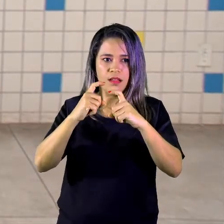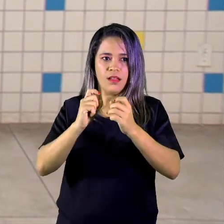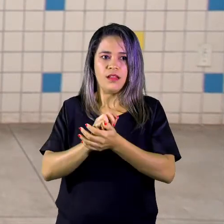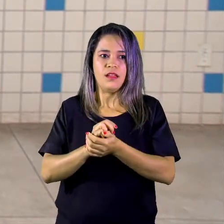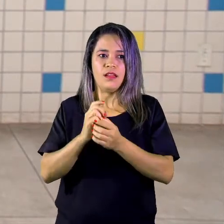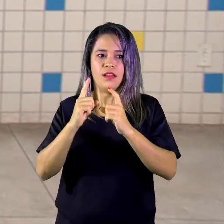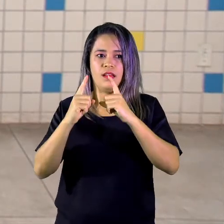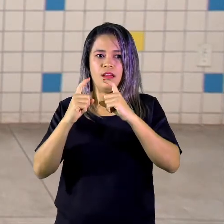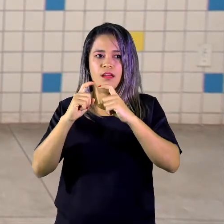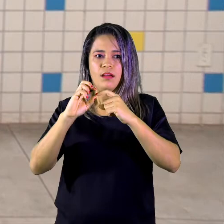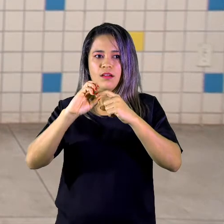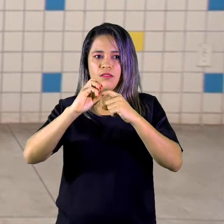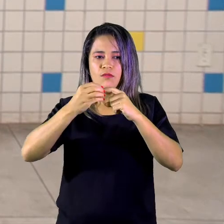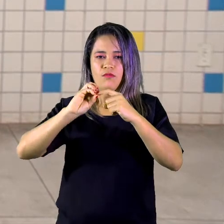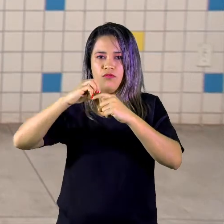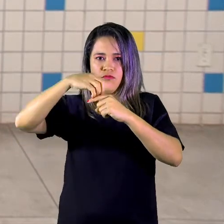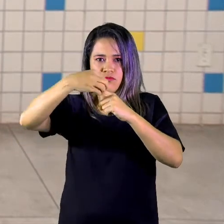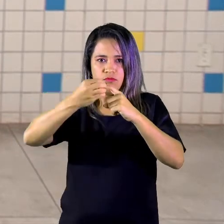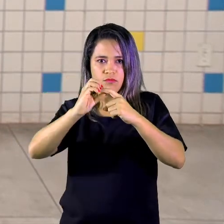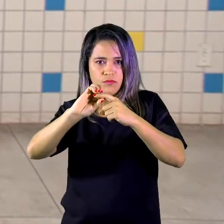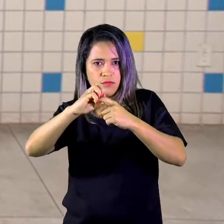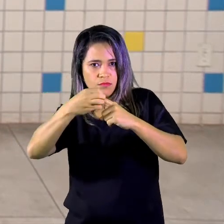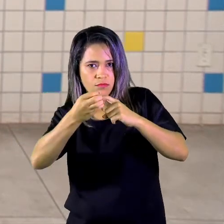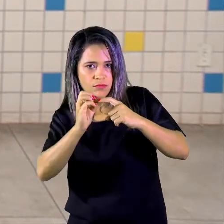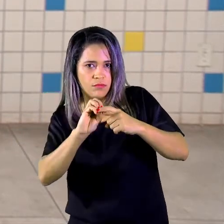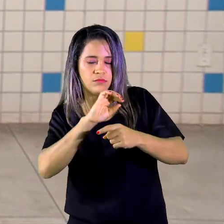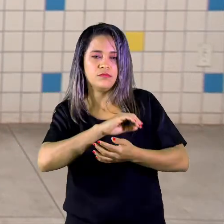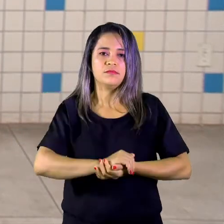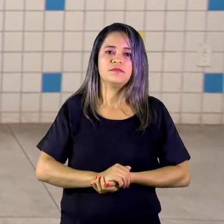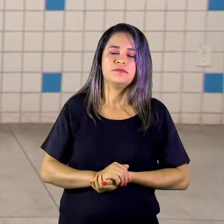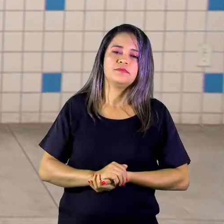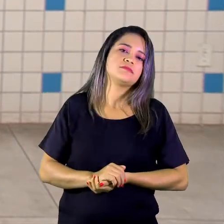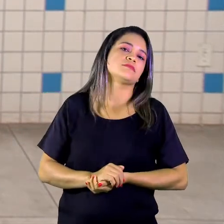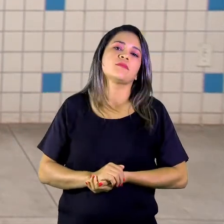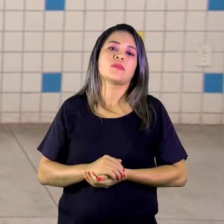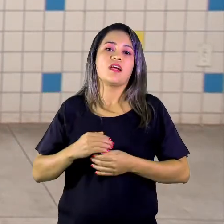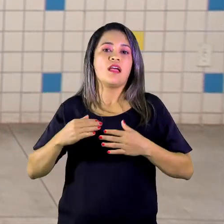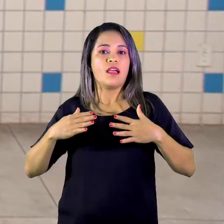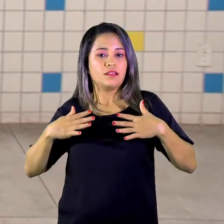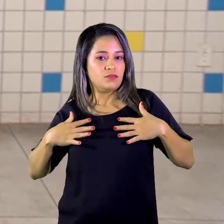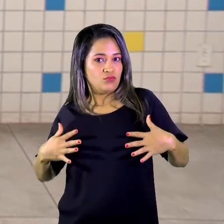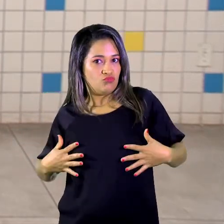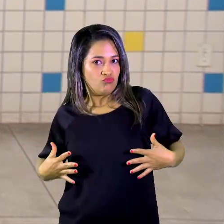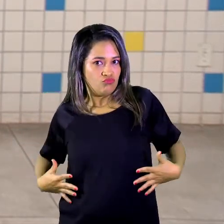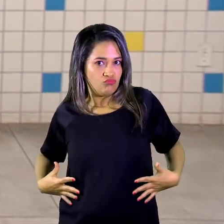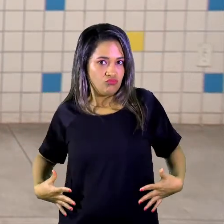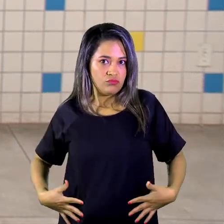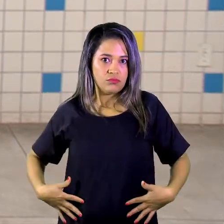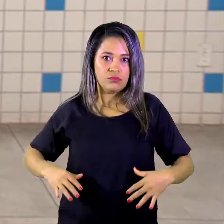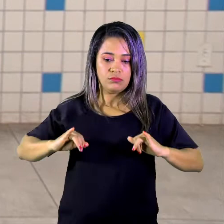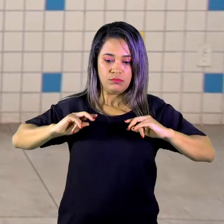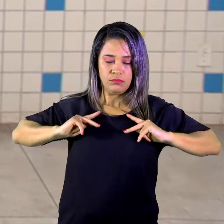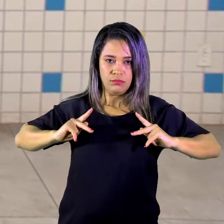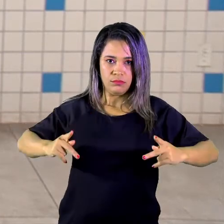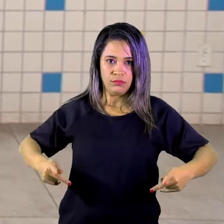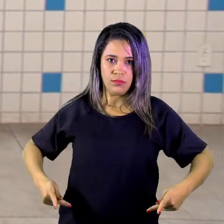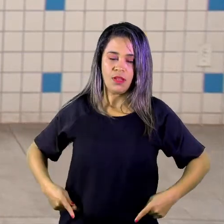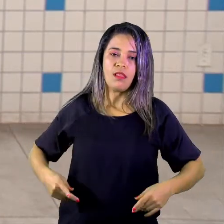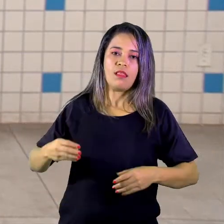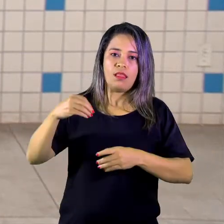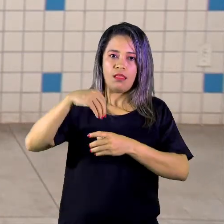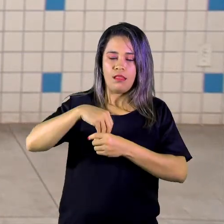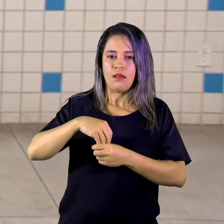de pólen, poeira, entre outros. O sistema imunológico, ele é constituído